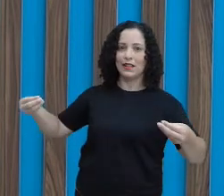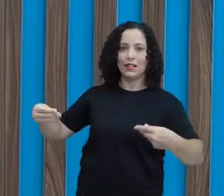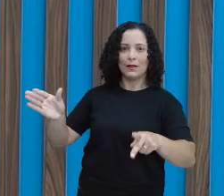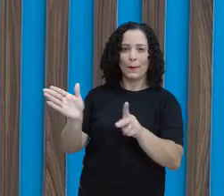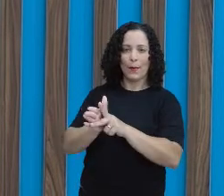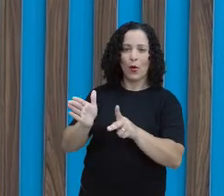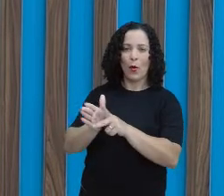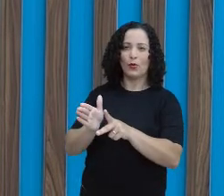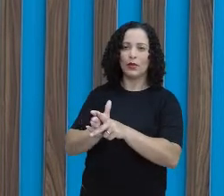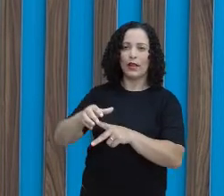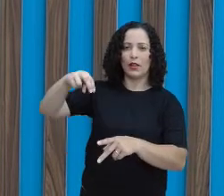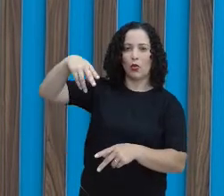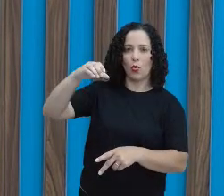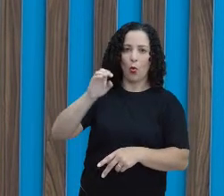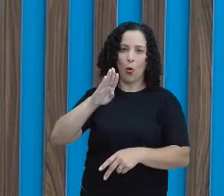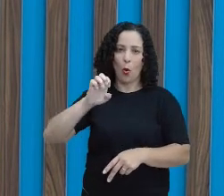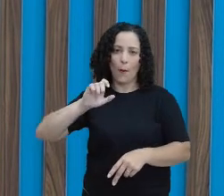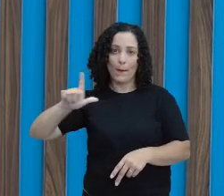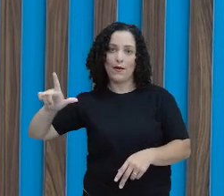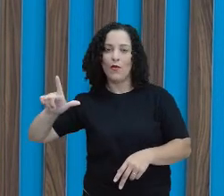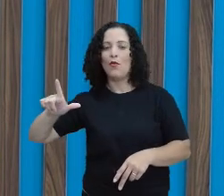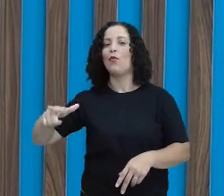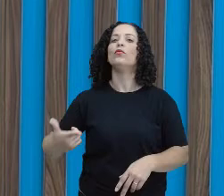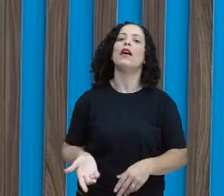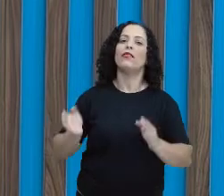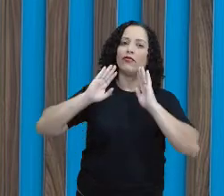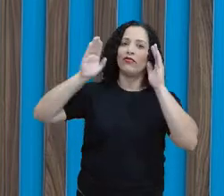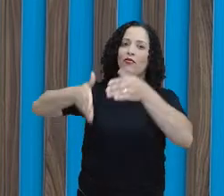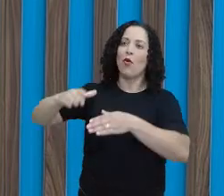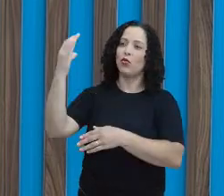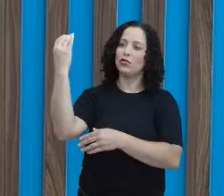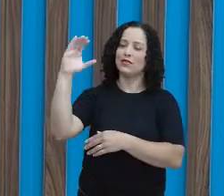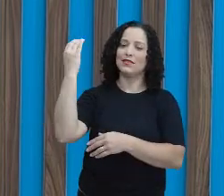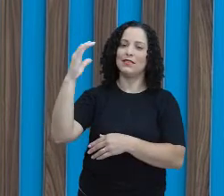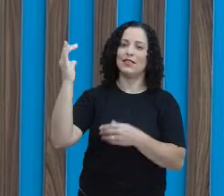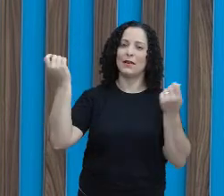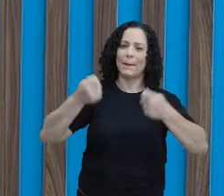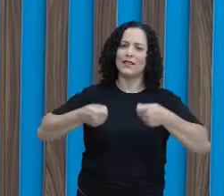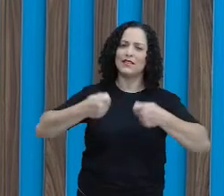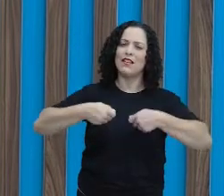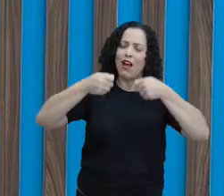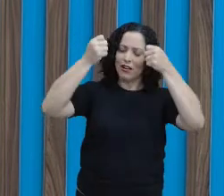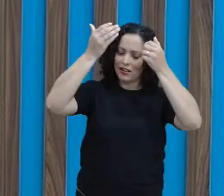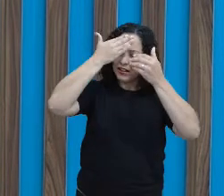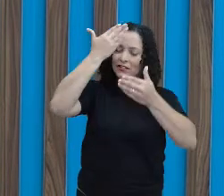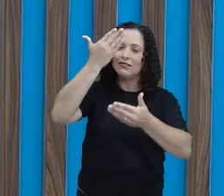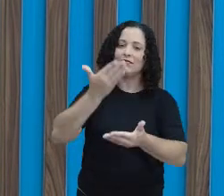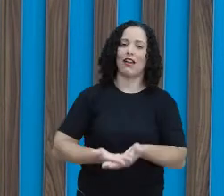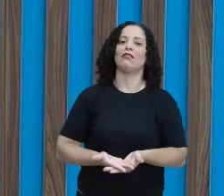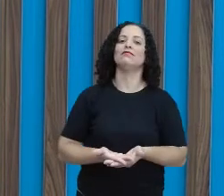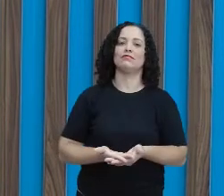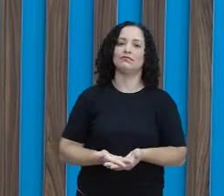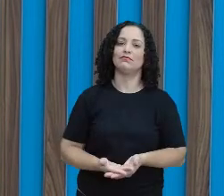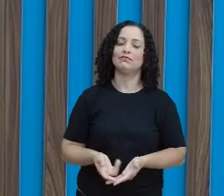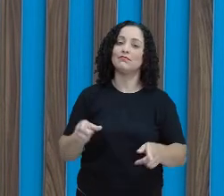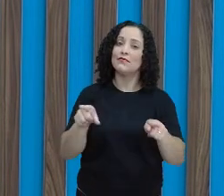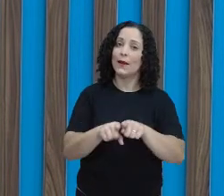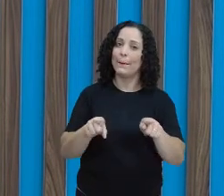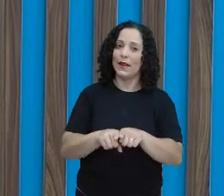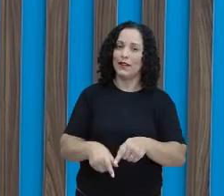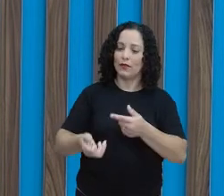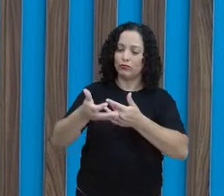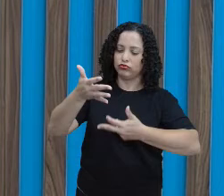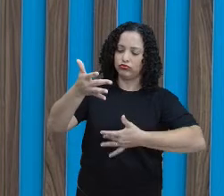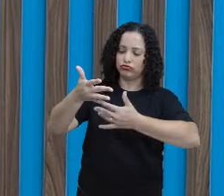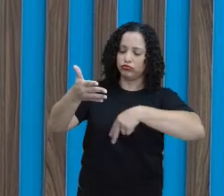ela diz assim, eu tenho que contribuir, como ela coloca, né? Eu tenho que acreditar naquilo. E aí eu vou relatar alguns, estou aqui também de olho no